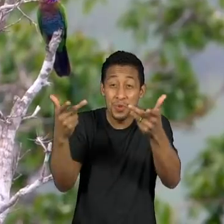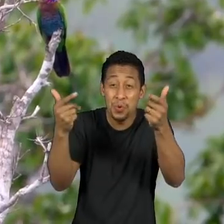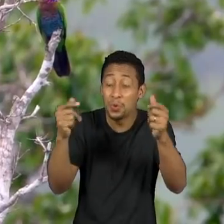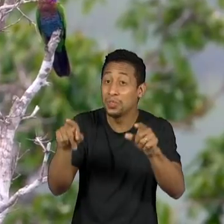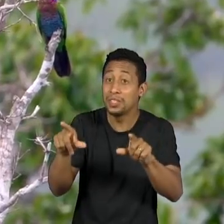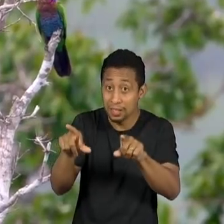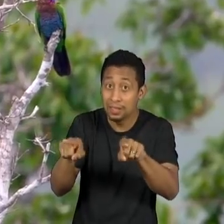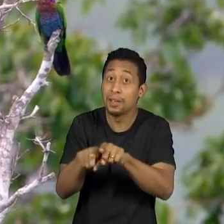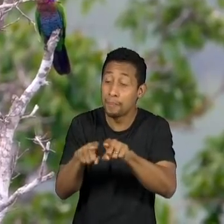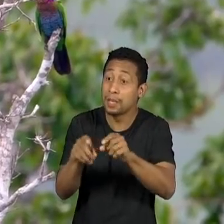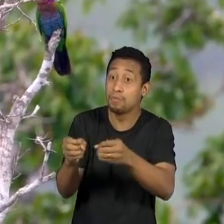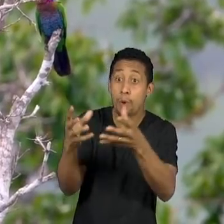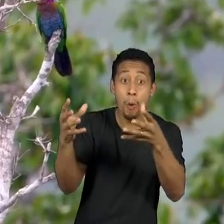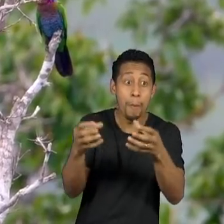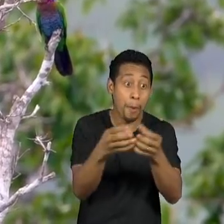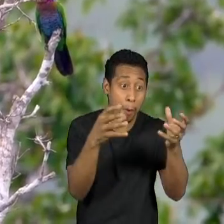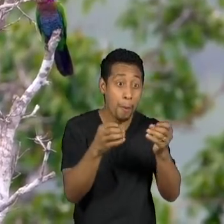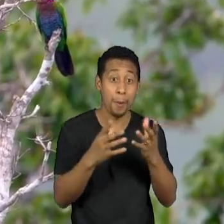surpresas.